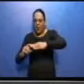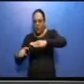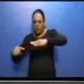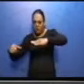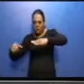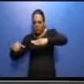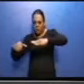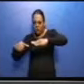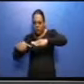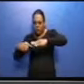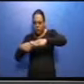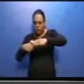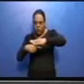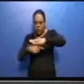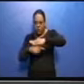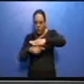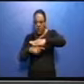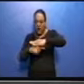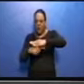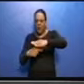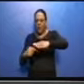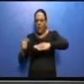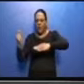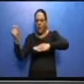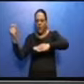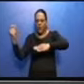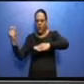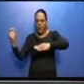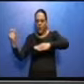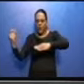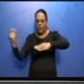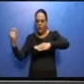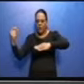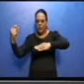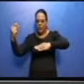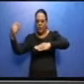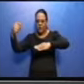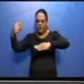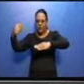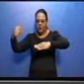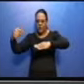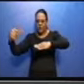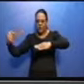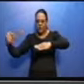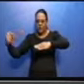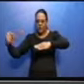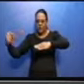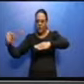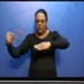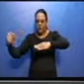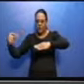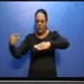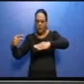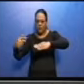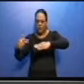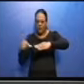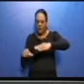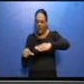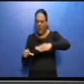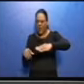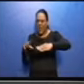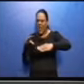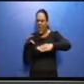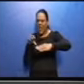raios são verticais, como a gente observa aqui nessa imagem, né, nessa cor aqui amarela um pouquinho mais forte, há uma concentração maior. E